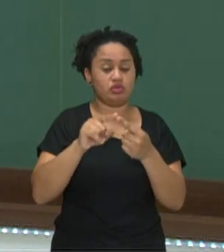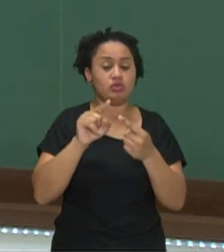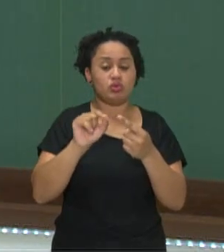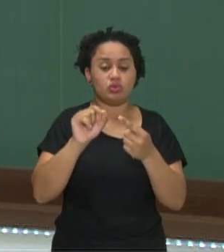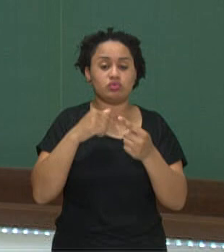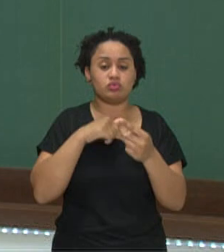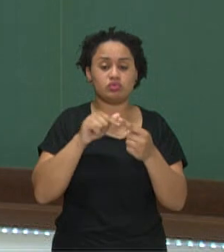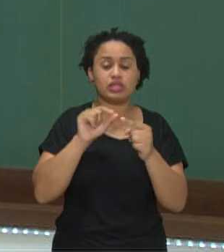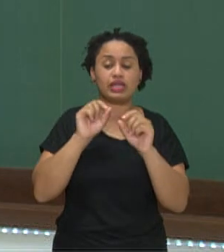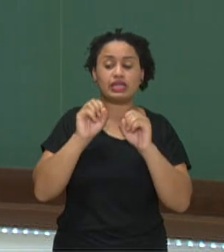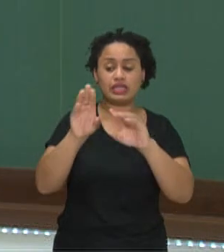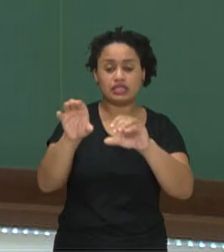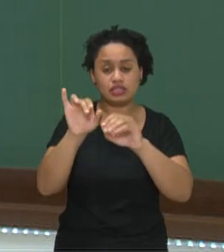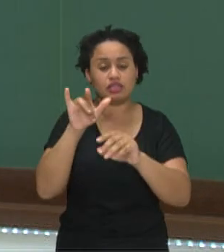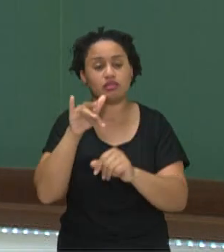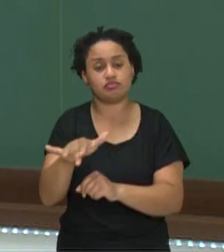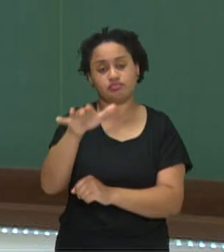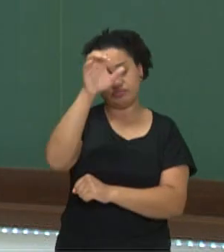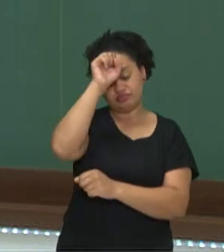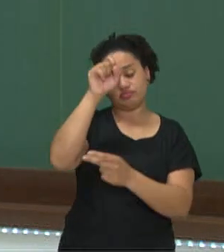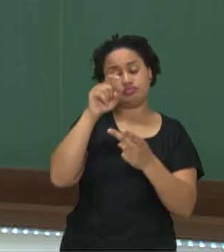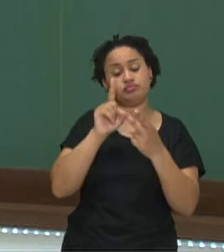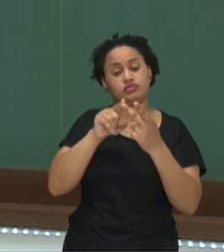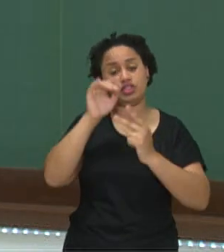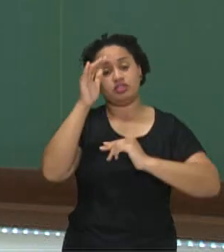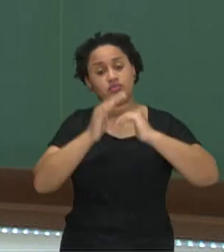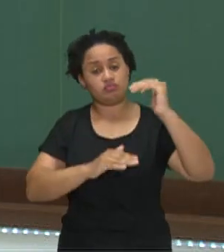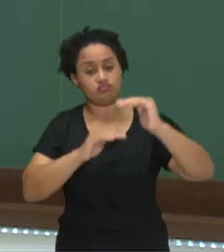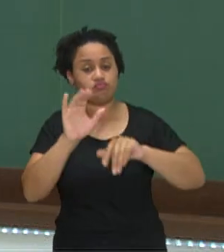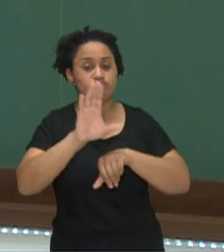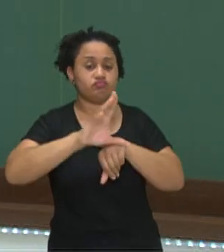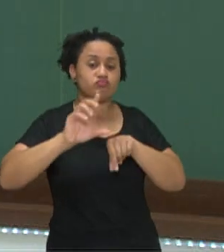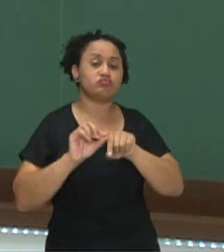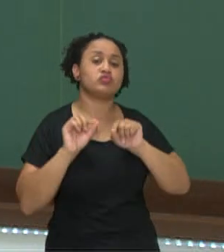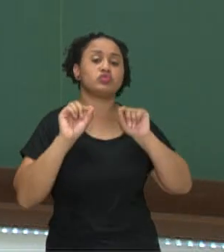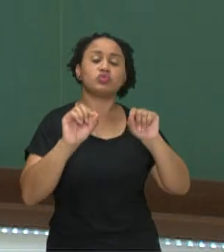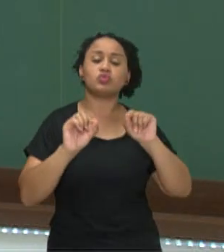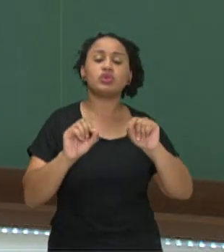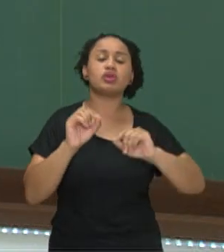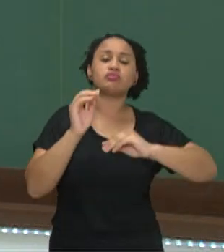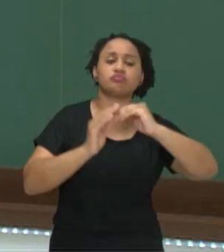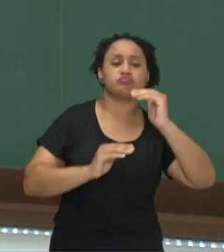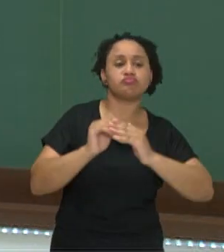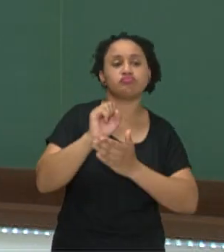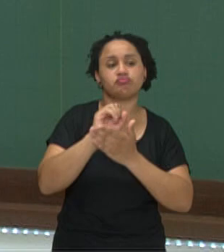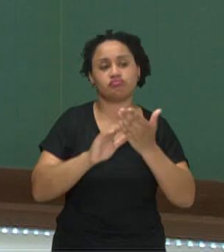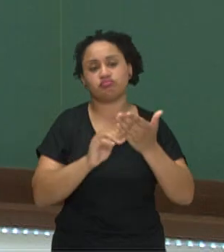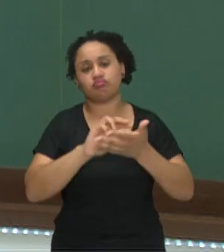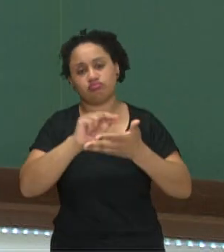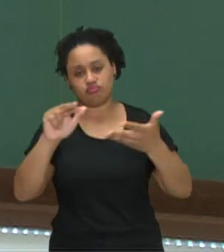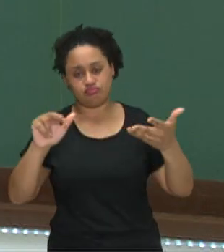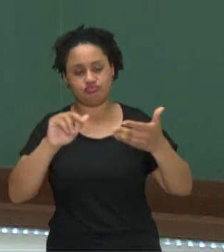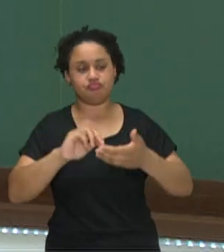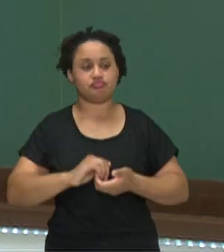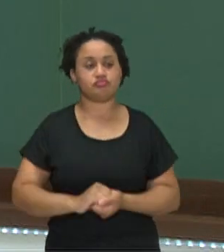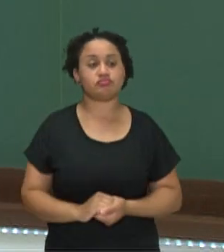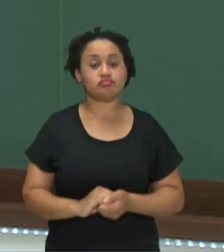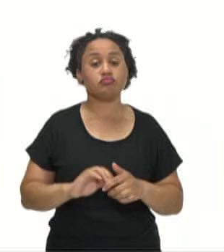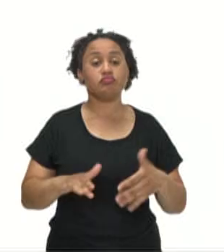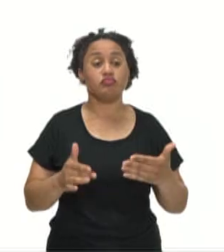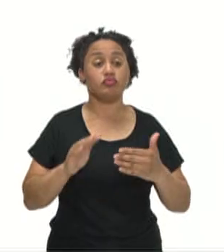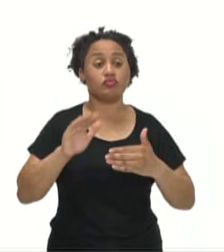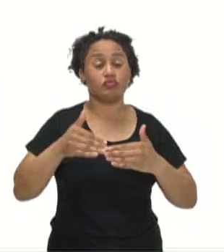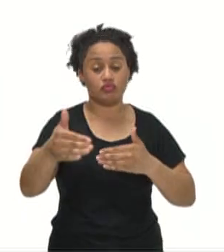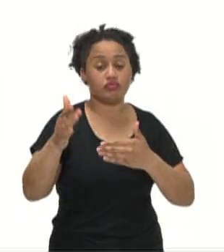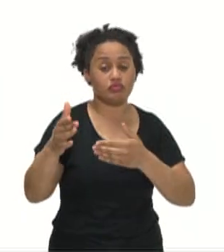o aprender ensinando e o praticar o conhecimento através dos exercícios. Então aqui, ó, a partir das discussões